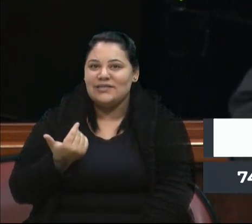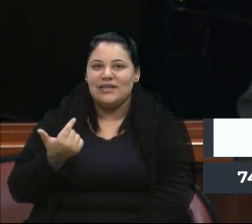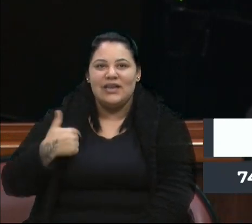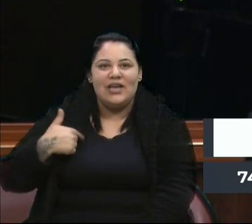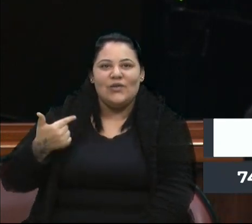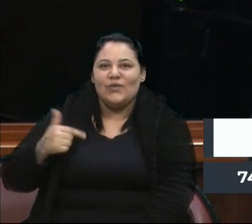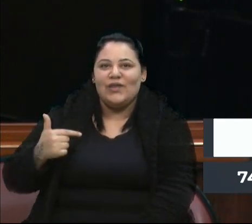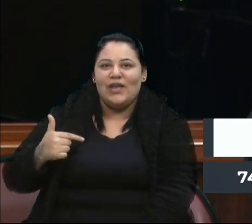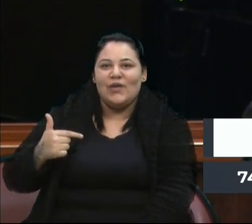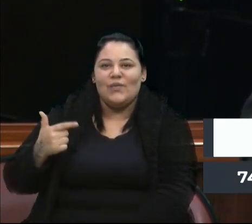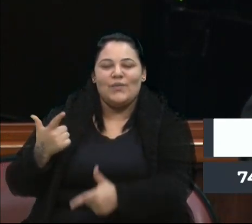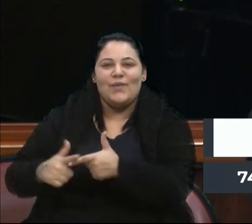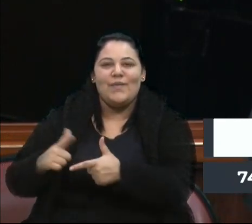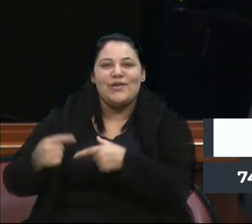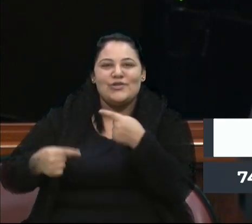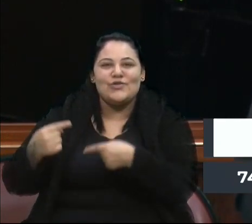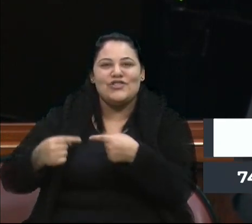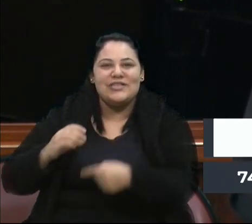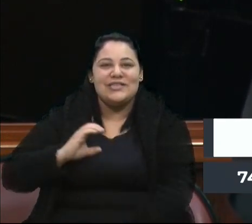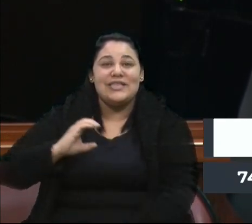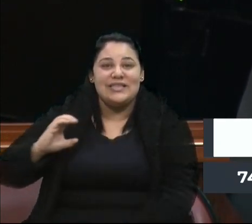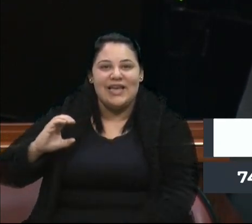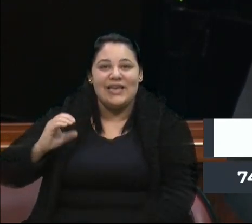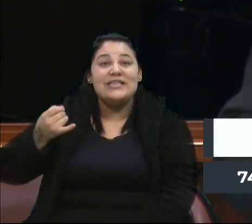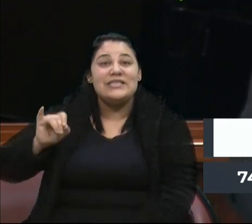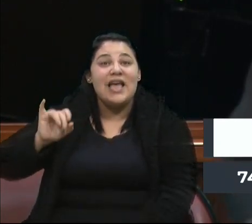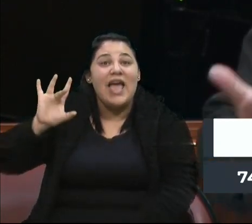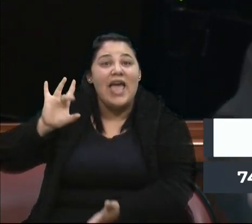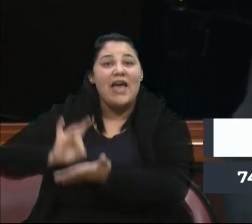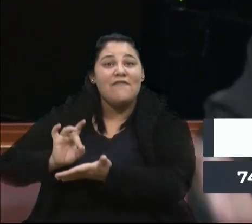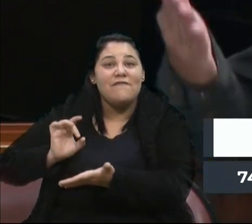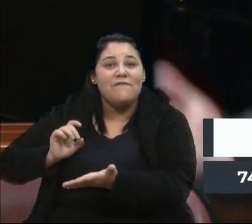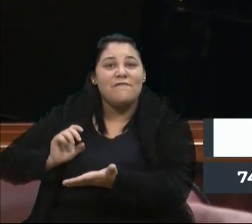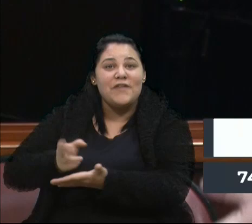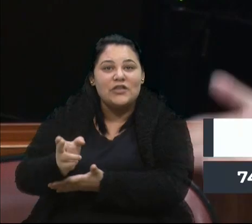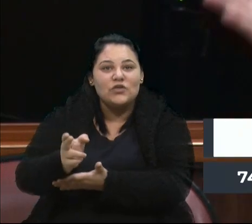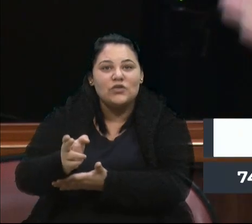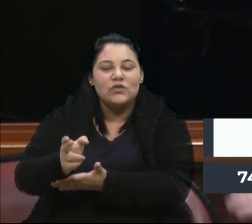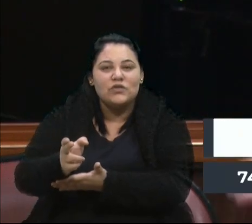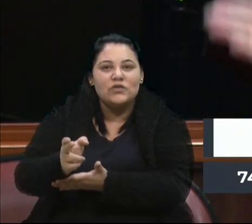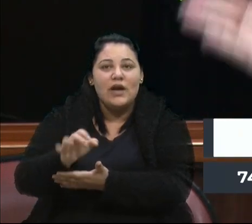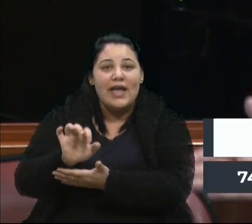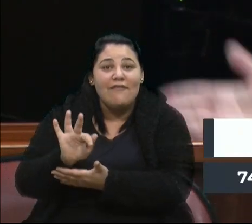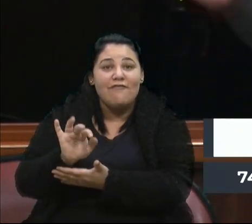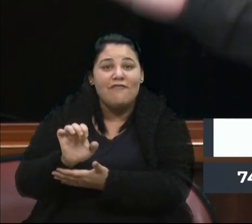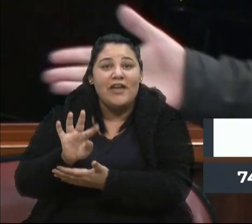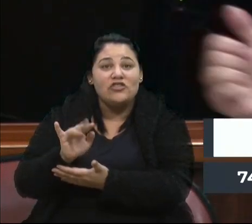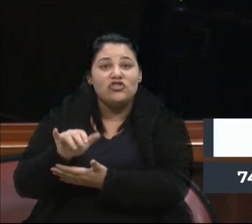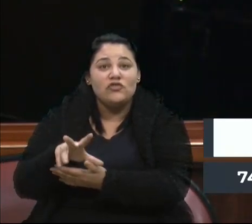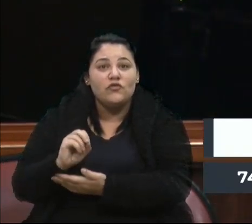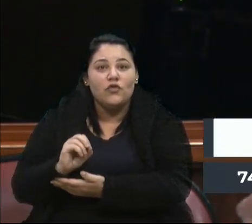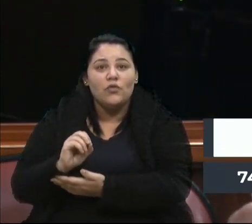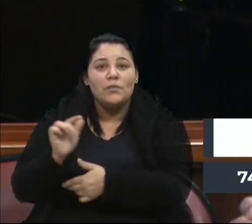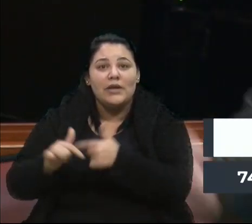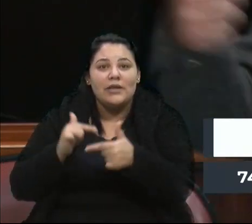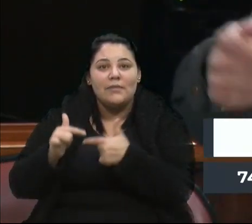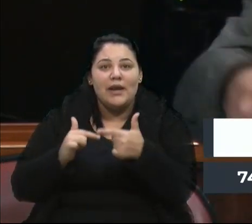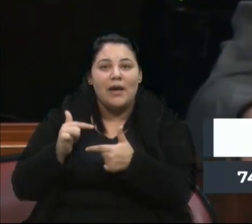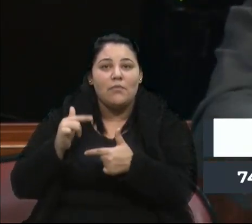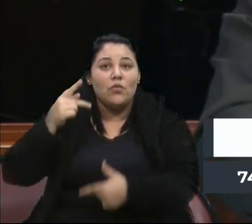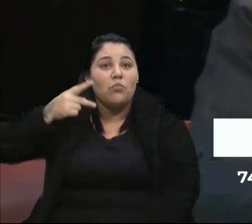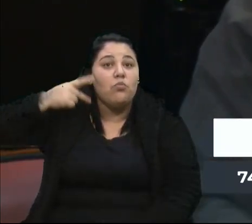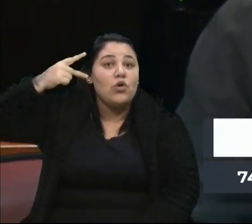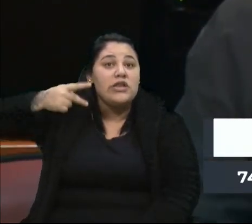discutir CC, desde que seja efetivo, e reitero, CC é para função política que os vereadores exercem.